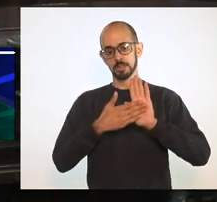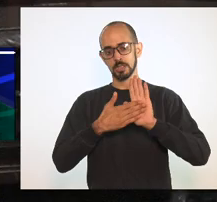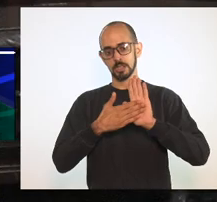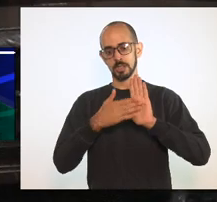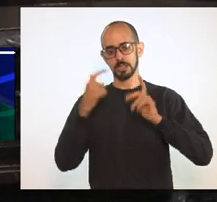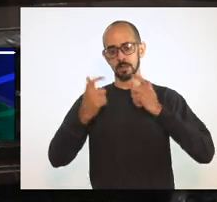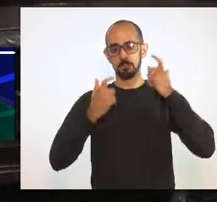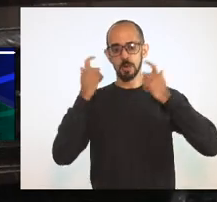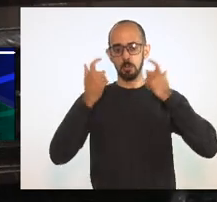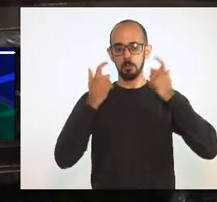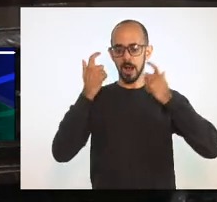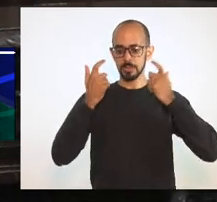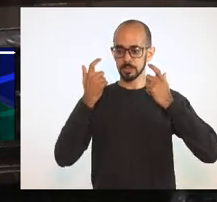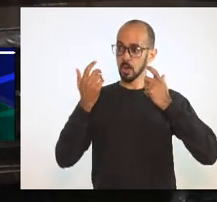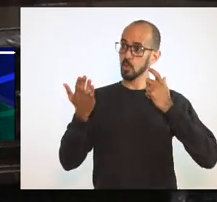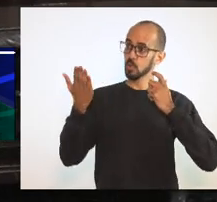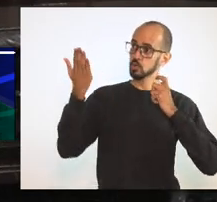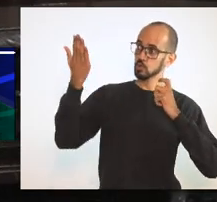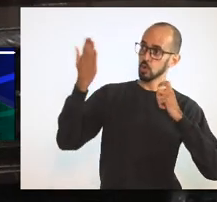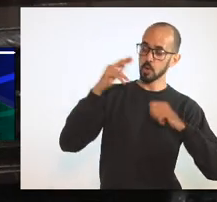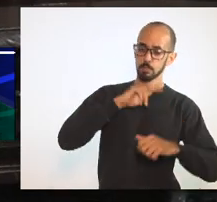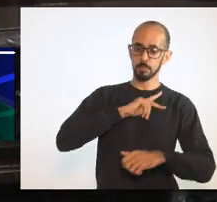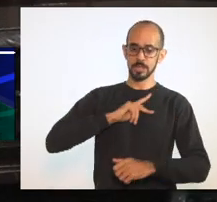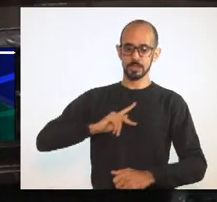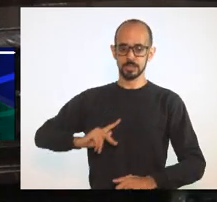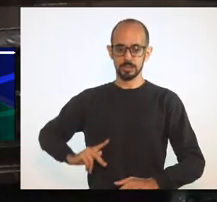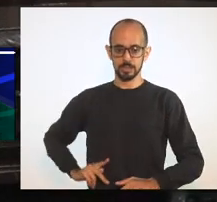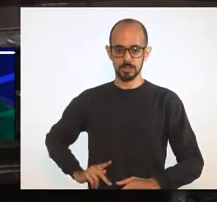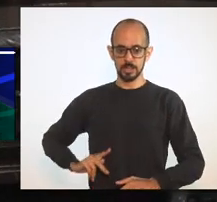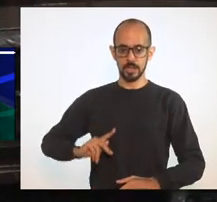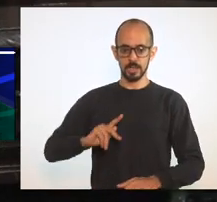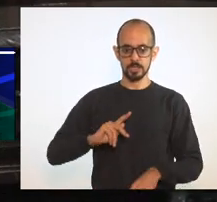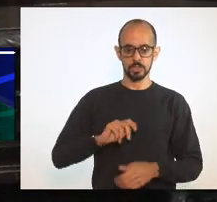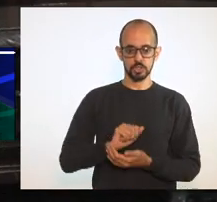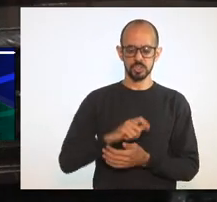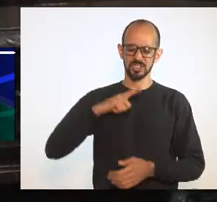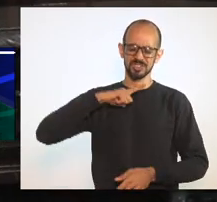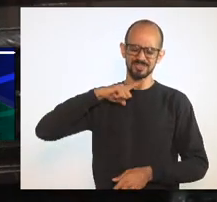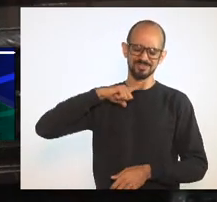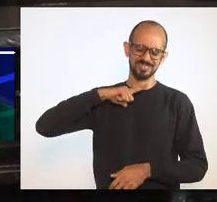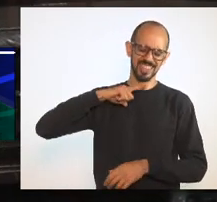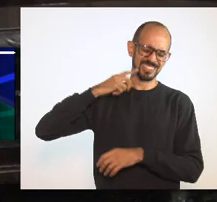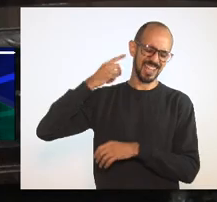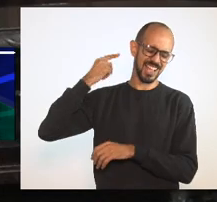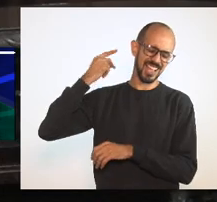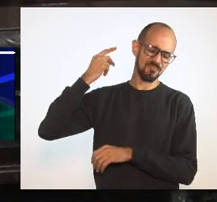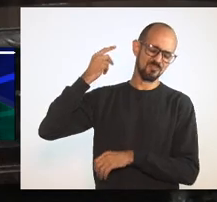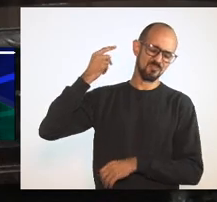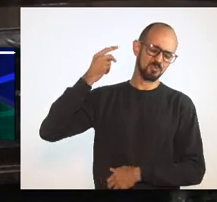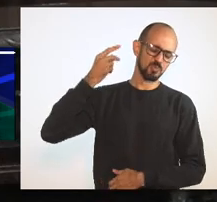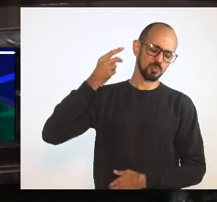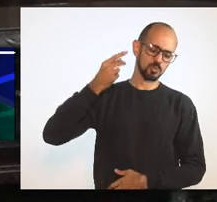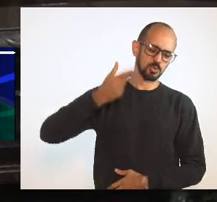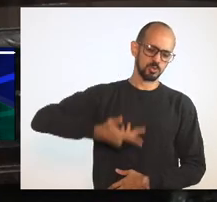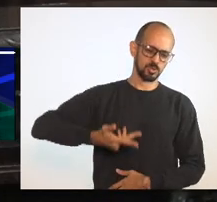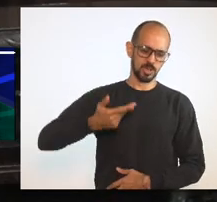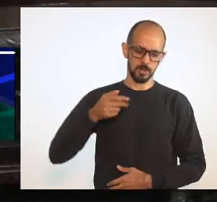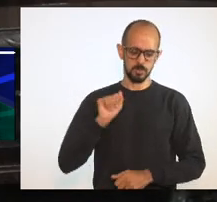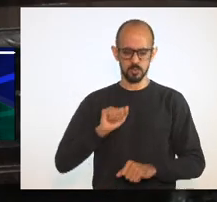que Vossa Excelência, senhor presidente André Siciliano, tem com a causa já há muito tempo. Vossa Excelência é, se